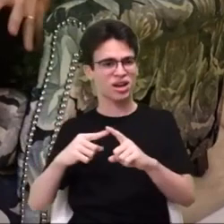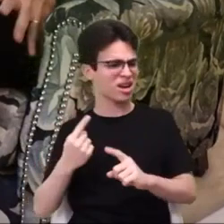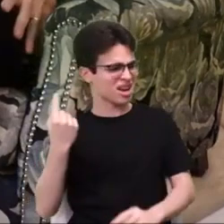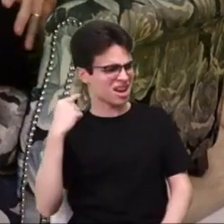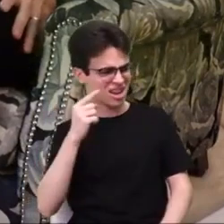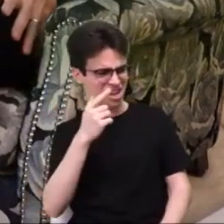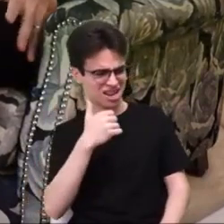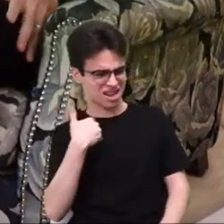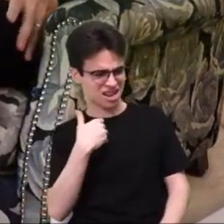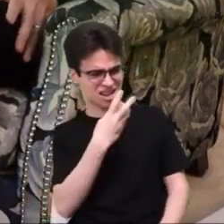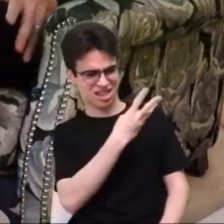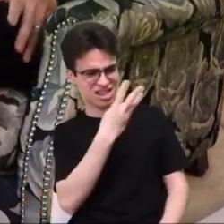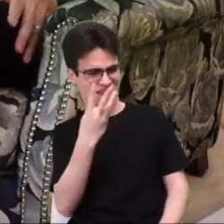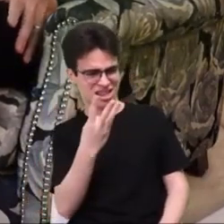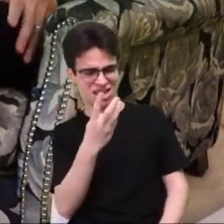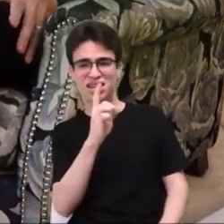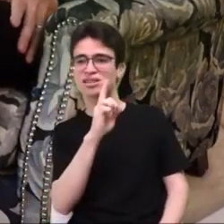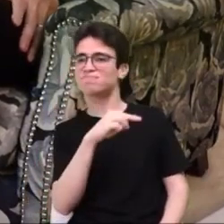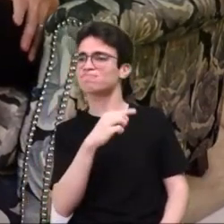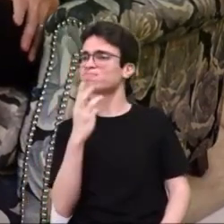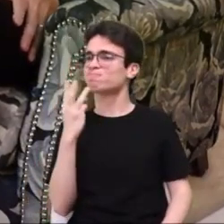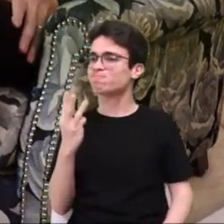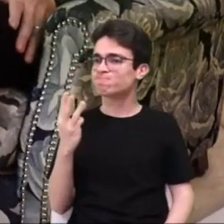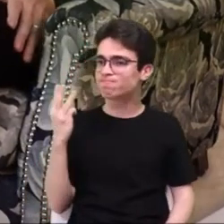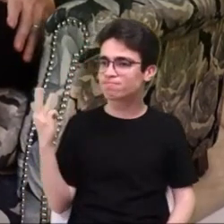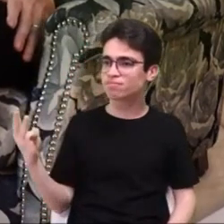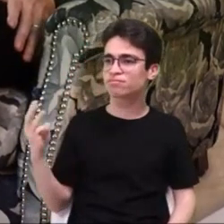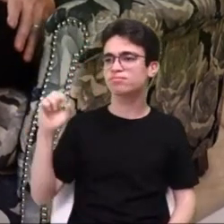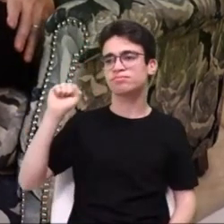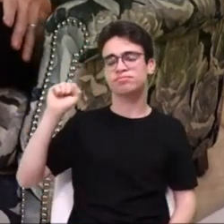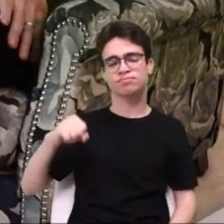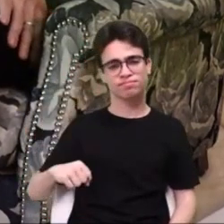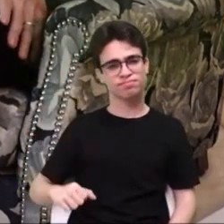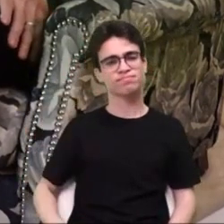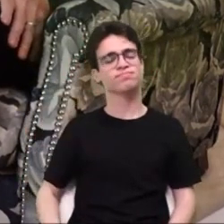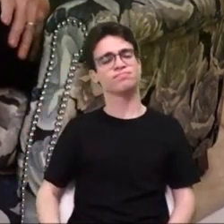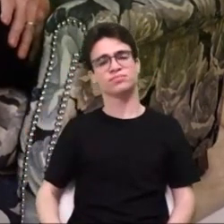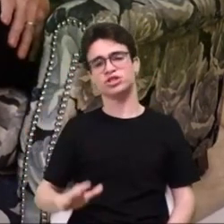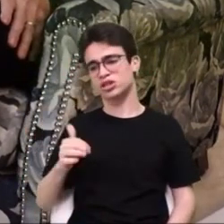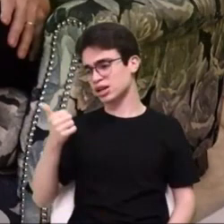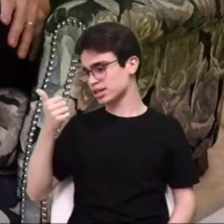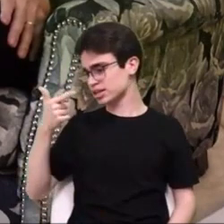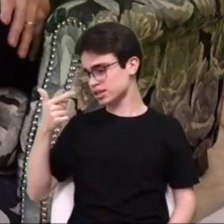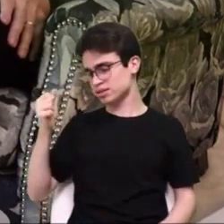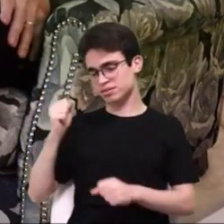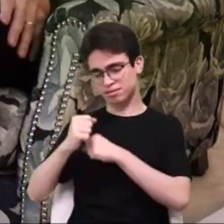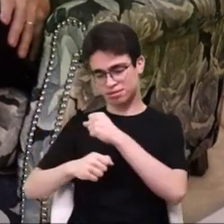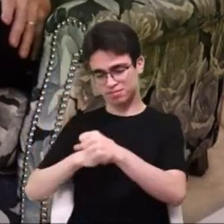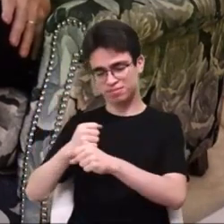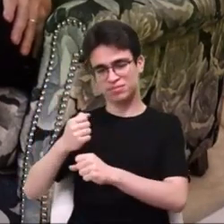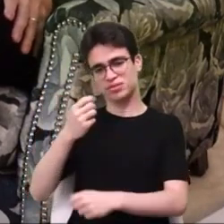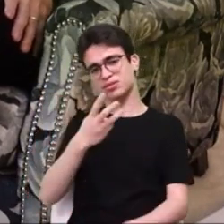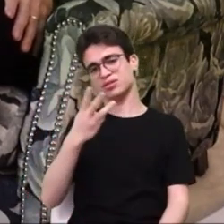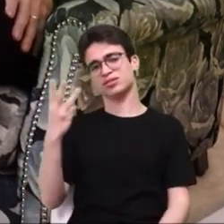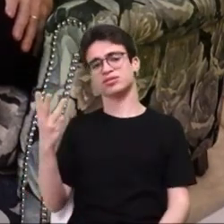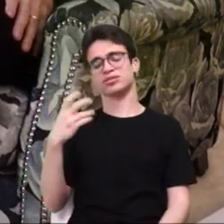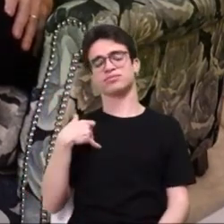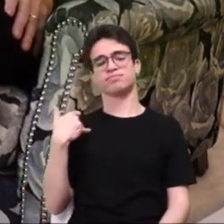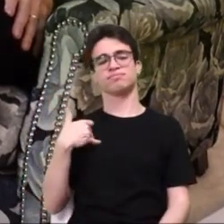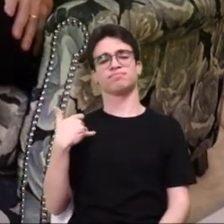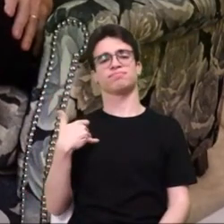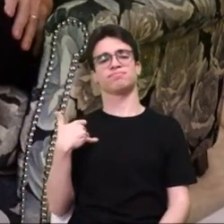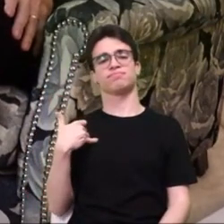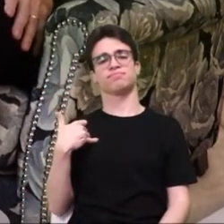tinha 33 anos. 33 anos, exatamente. Né? Depois de 12 anos. E ali, o